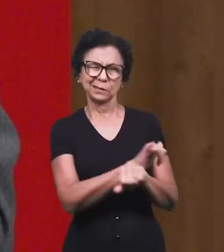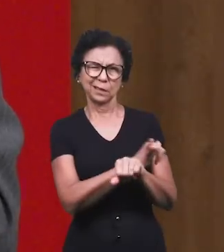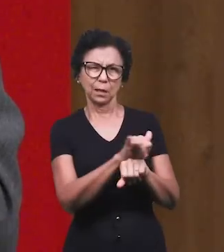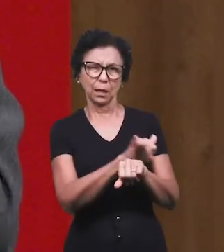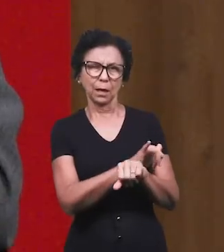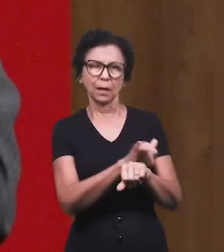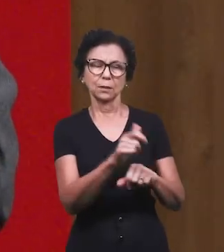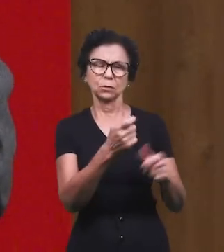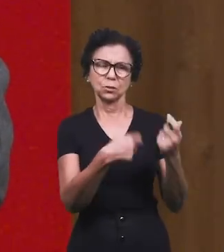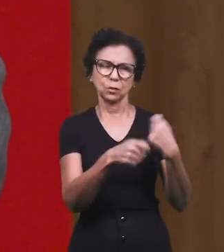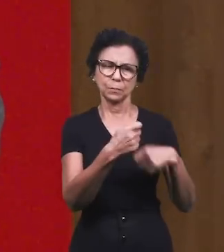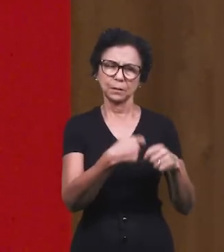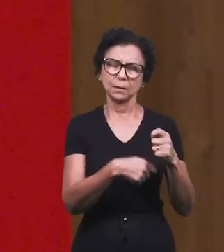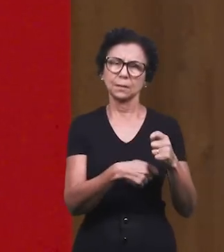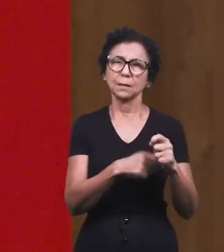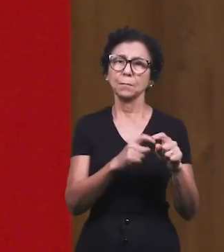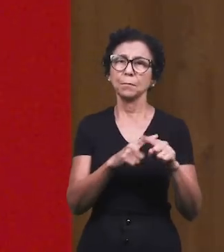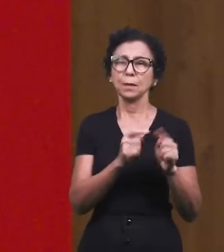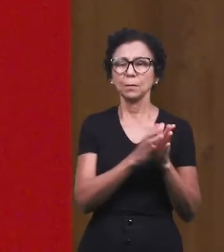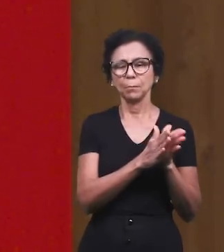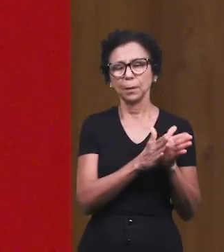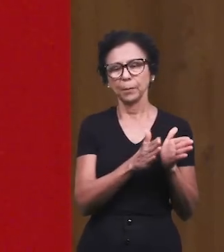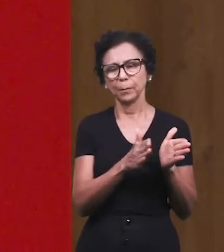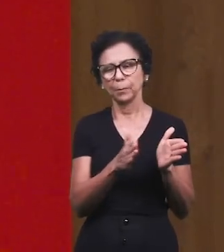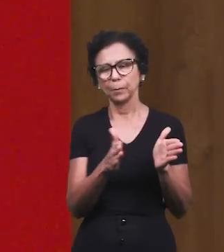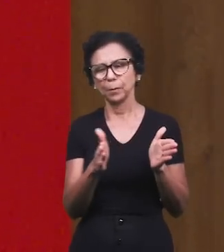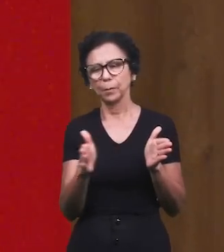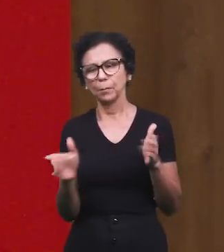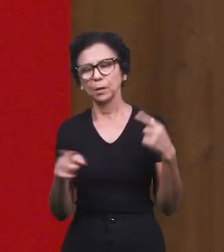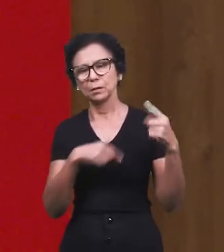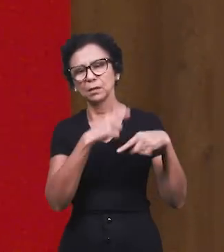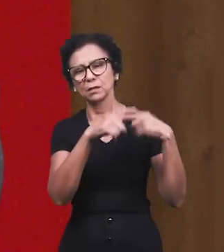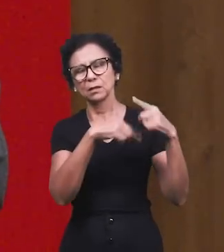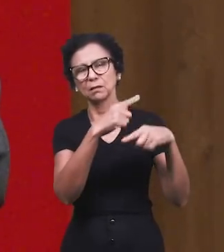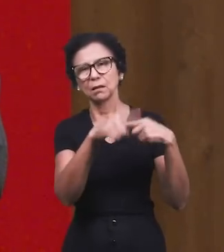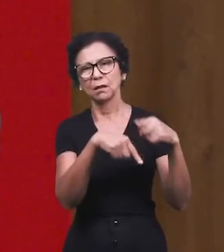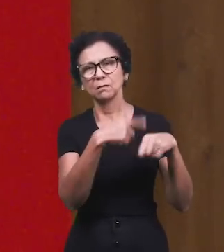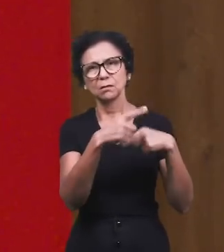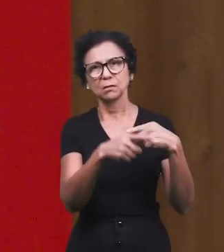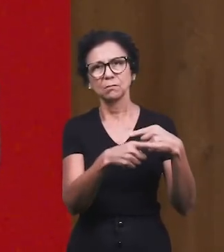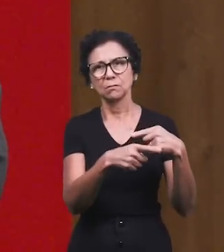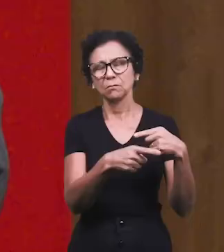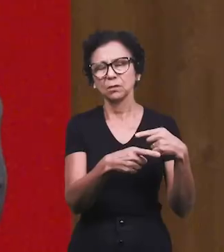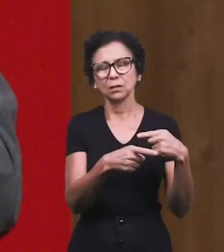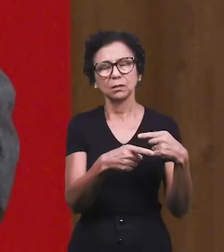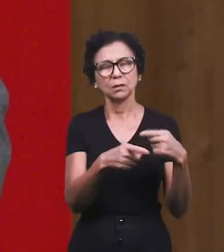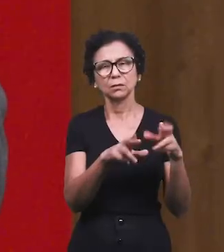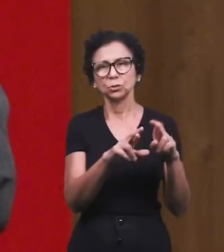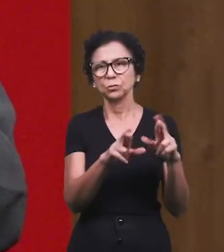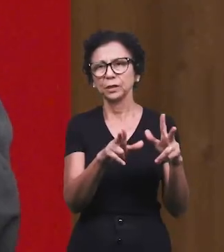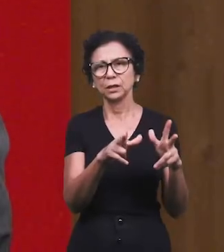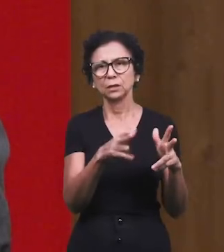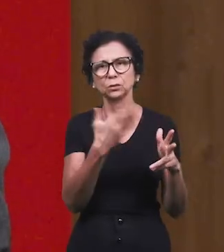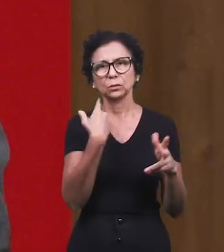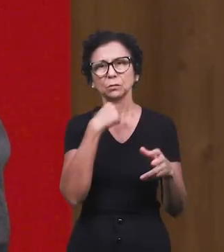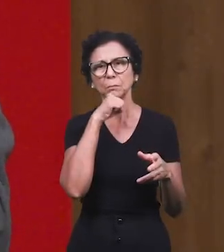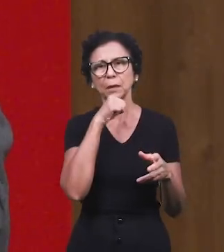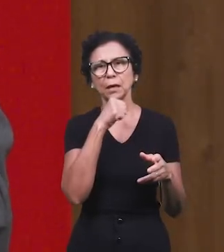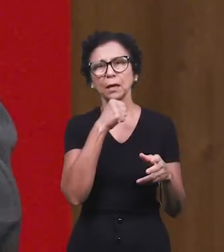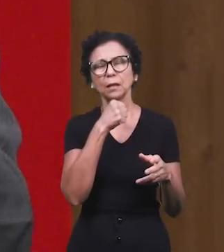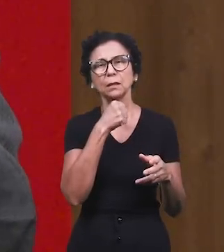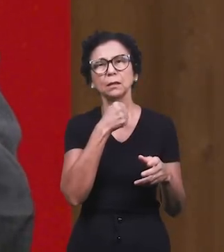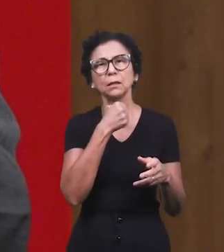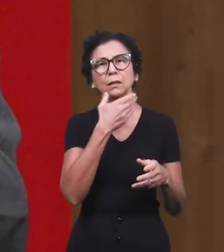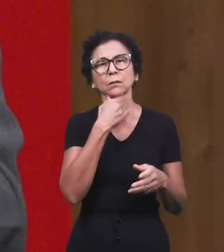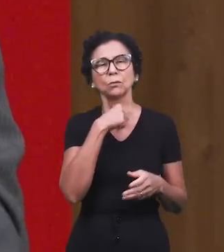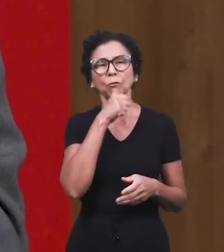Agora, o tempo vai passando, vem os descendentes que não têm a mesma qualificação do pai ou do avô, como era o caso